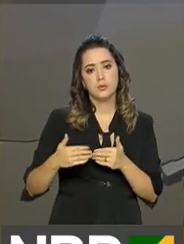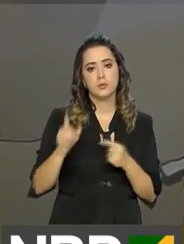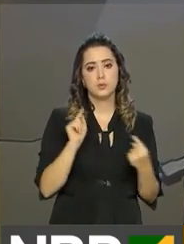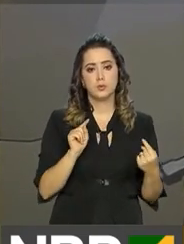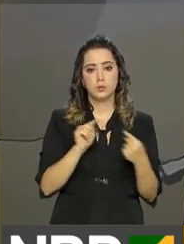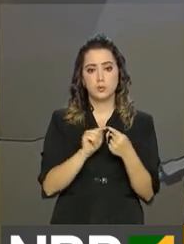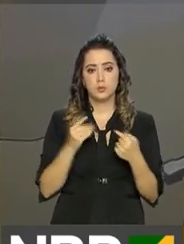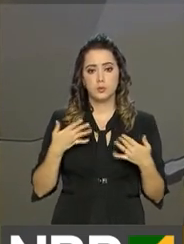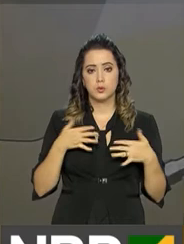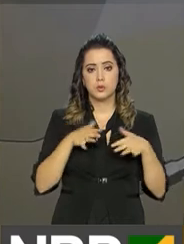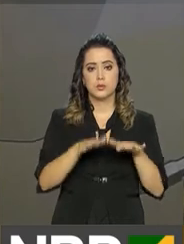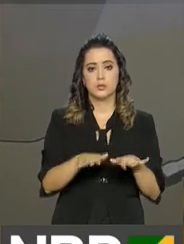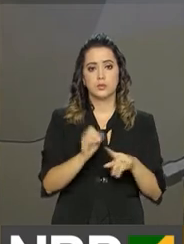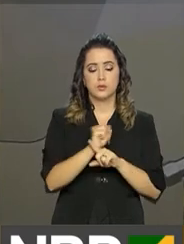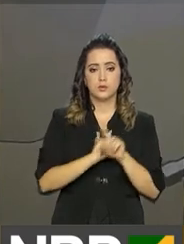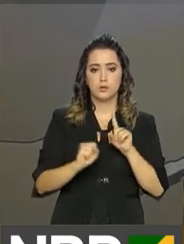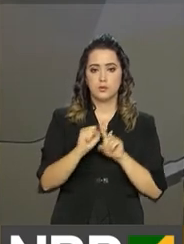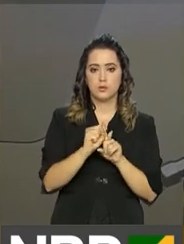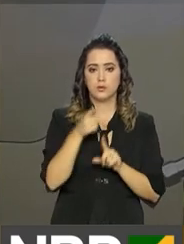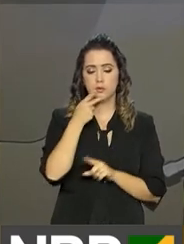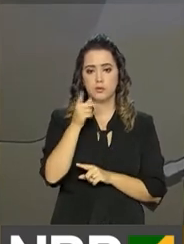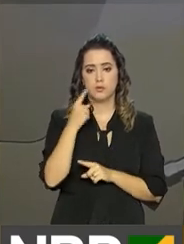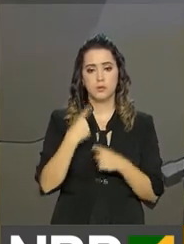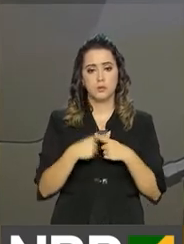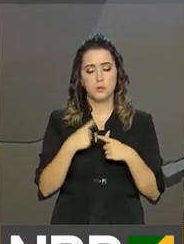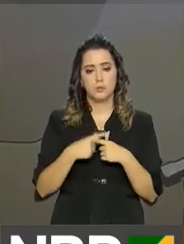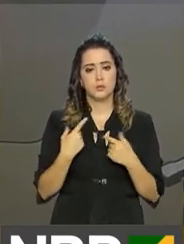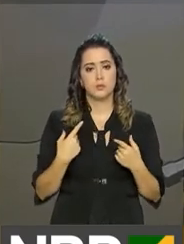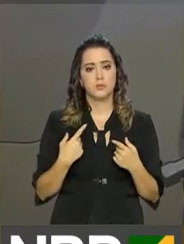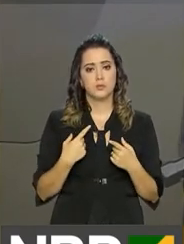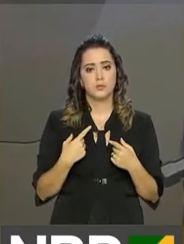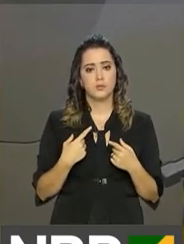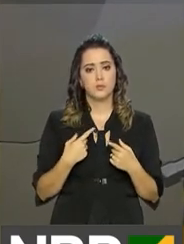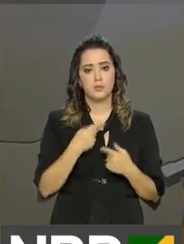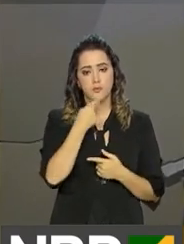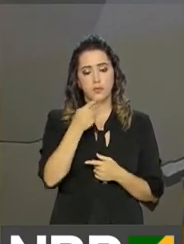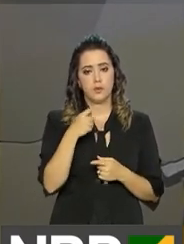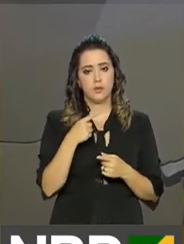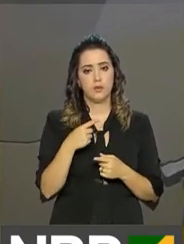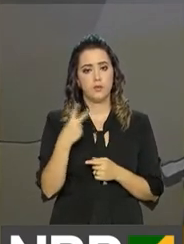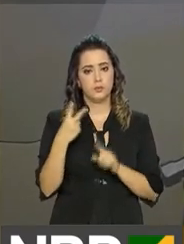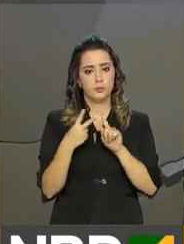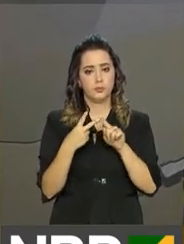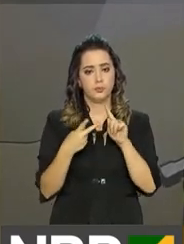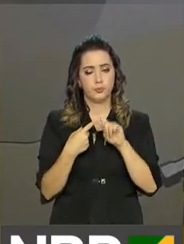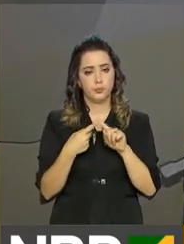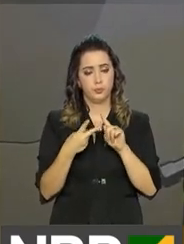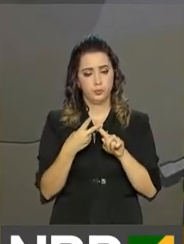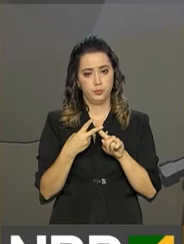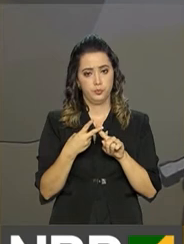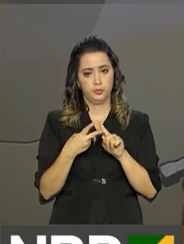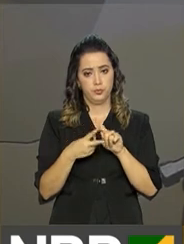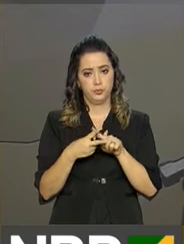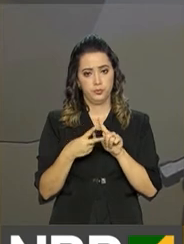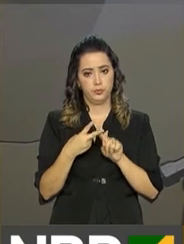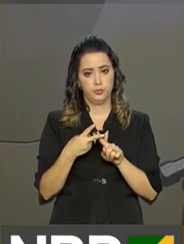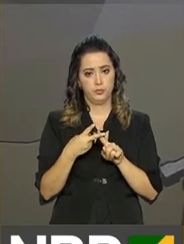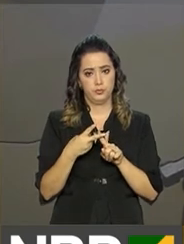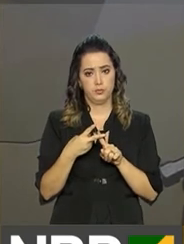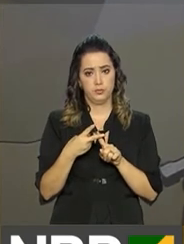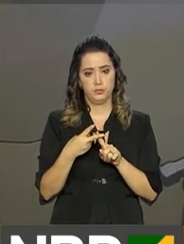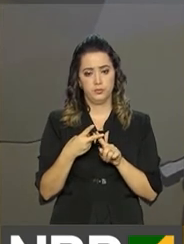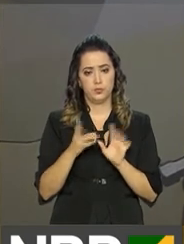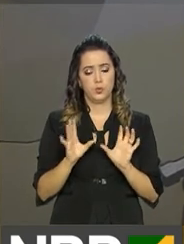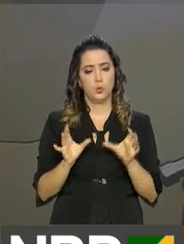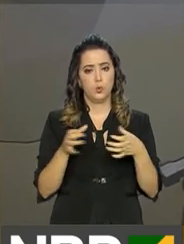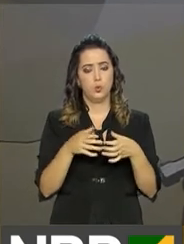visa a uma inclusão social. Eu conto isso, meus amigos, porque são dois vetores, né? Um vetor é o das